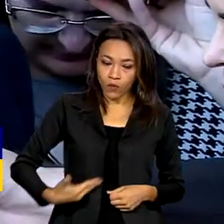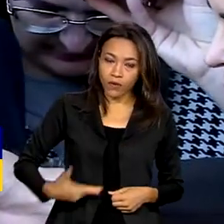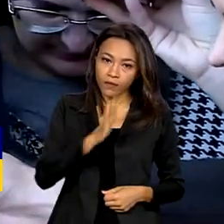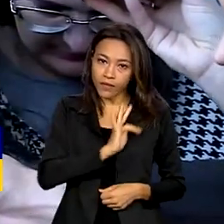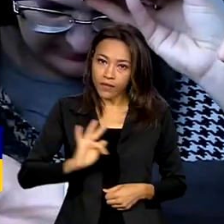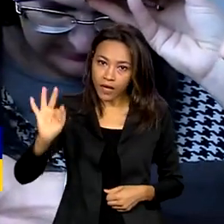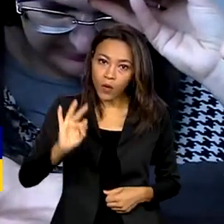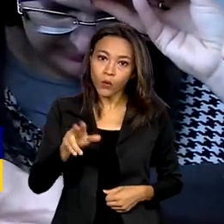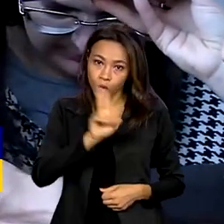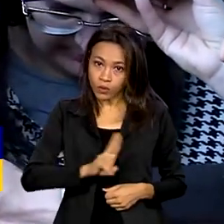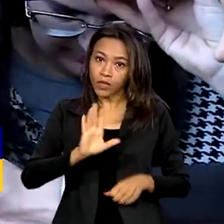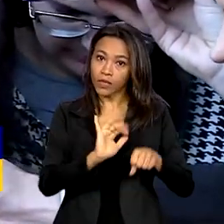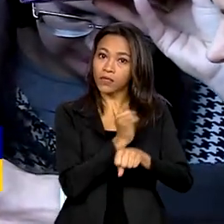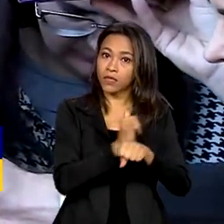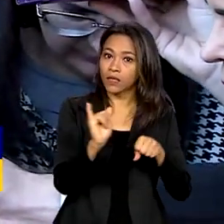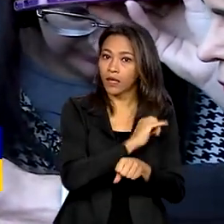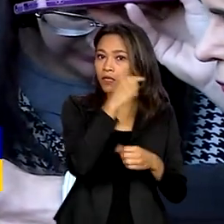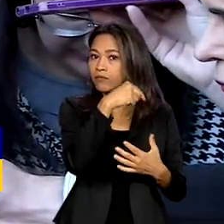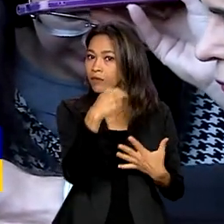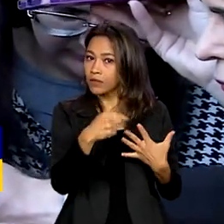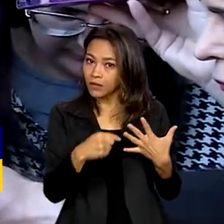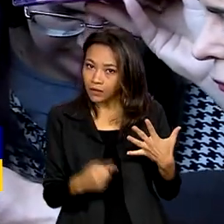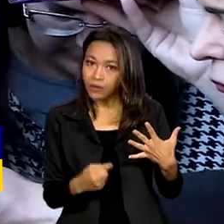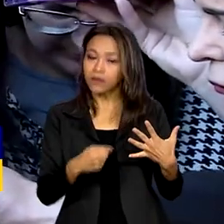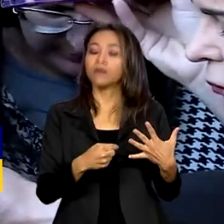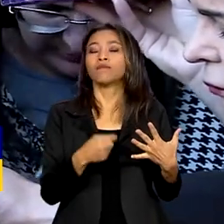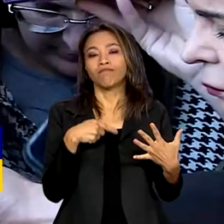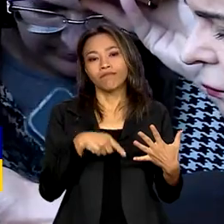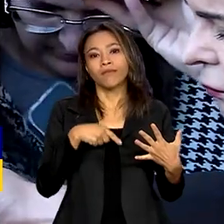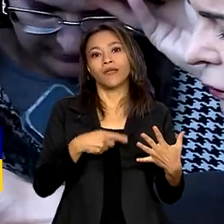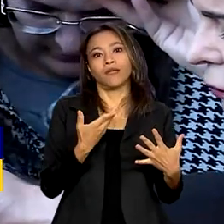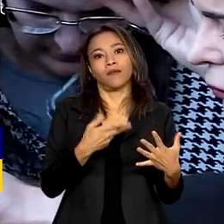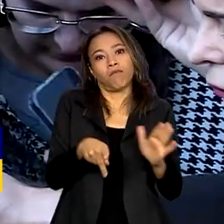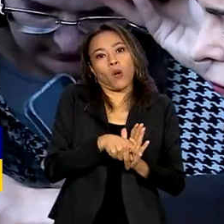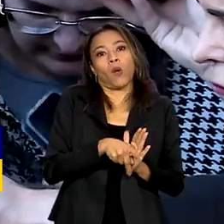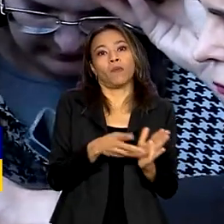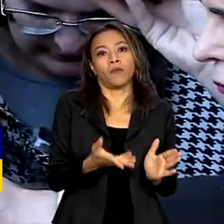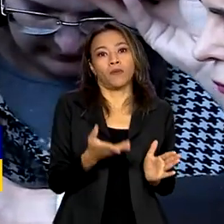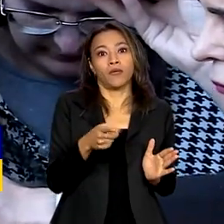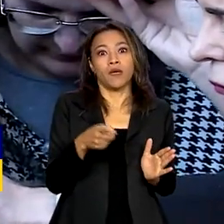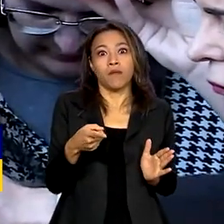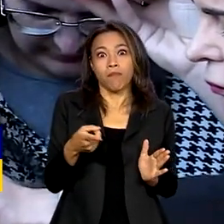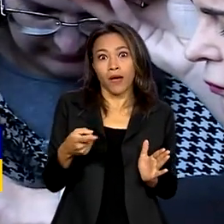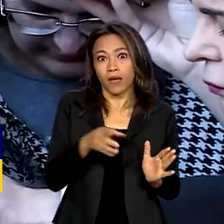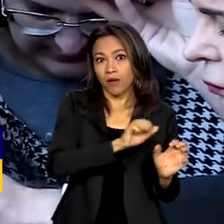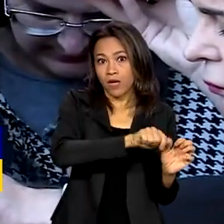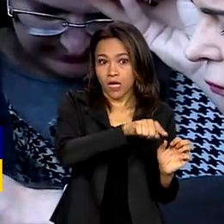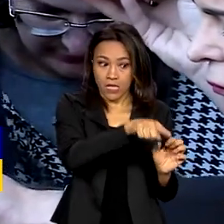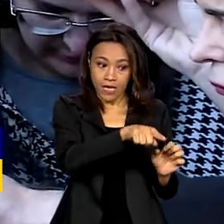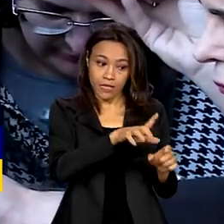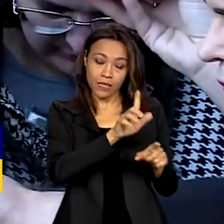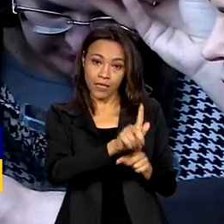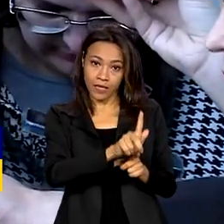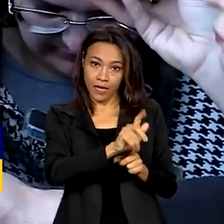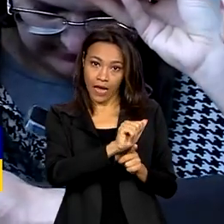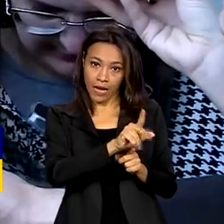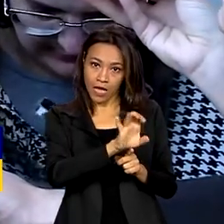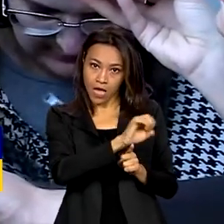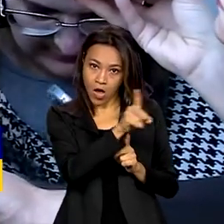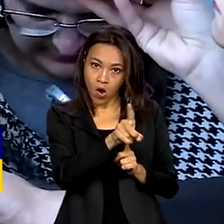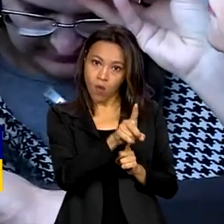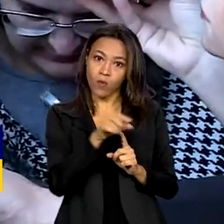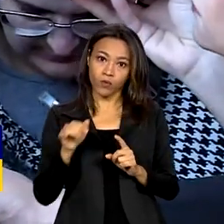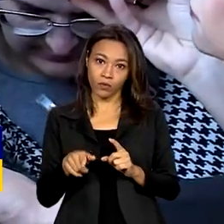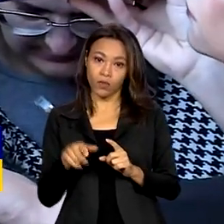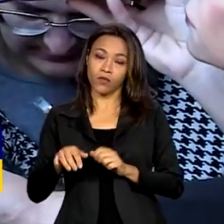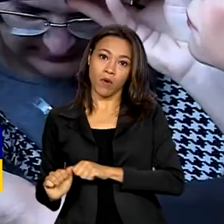estatal, possa transferir os voos a esses voos que hoje estão no Santos Dumont para o Galeão. O destino Rio tem